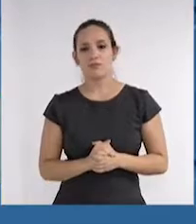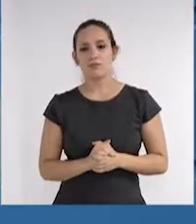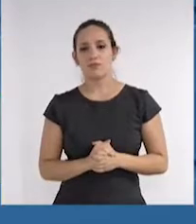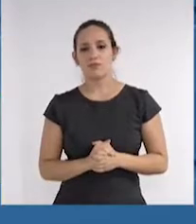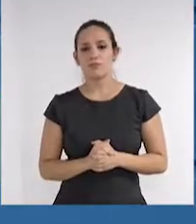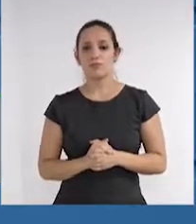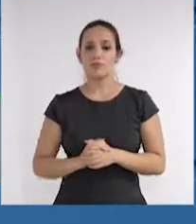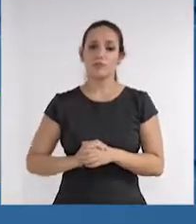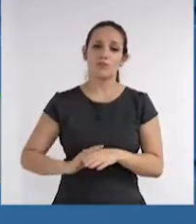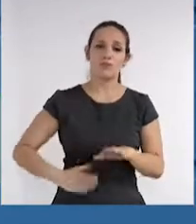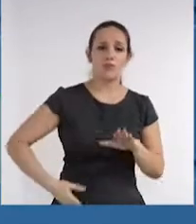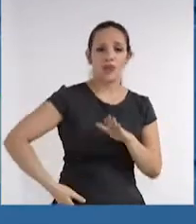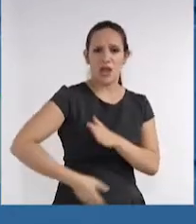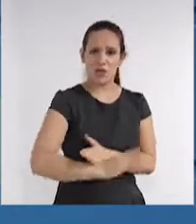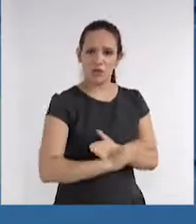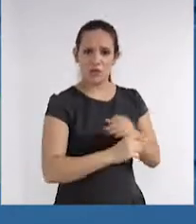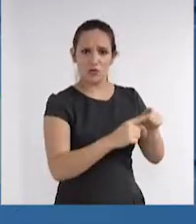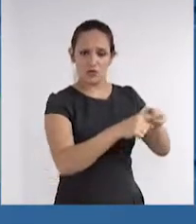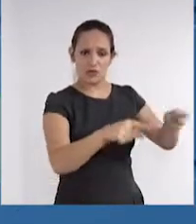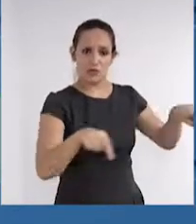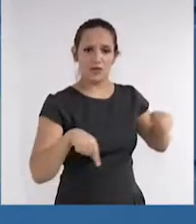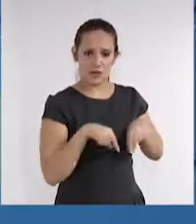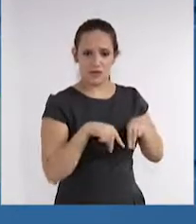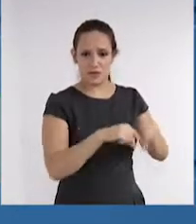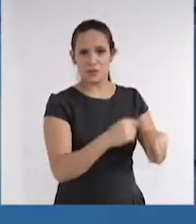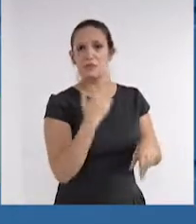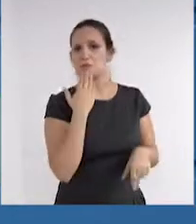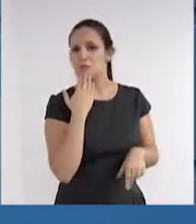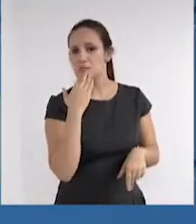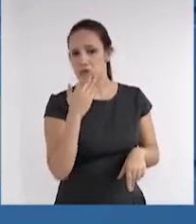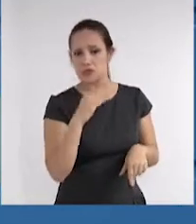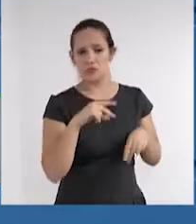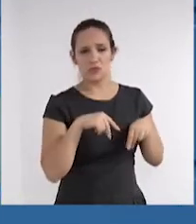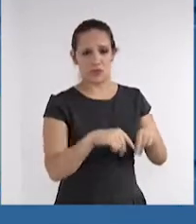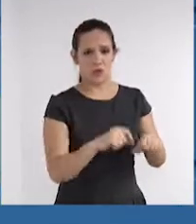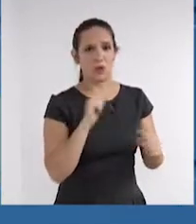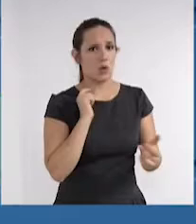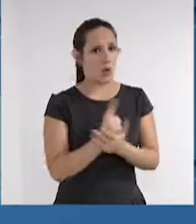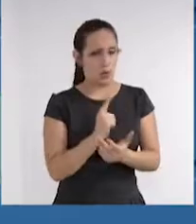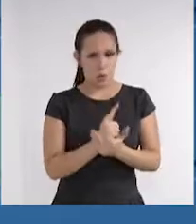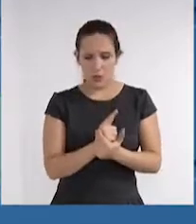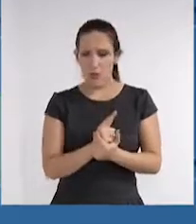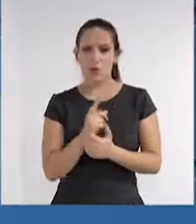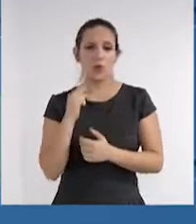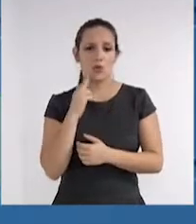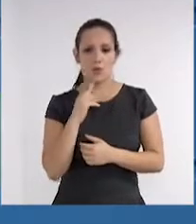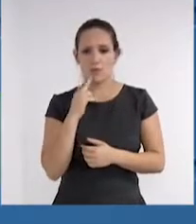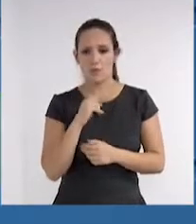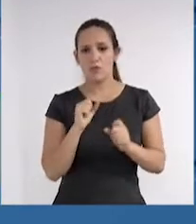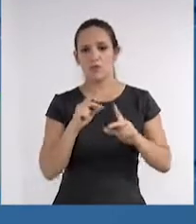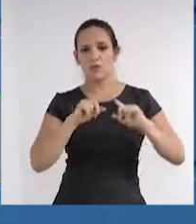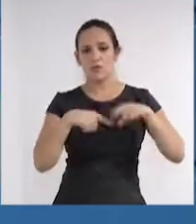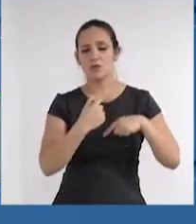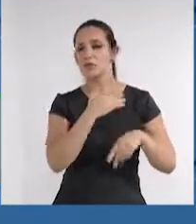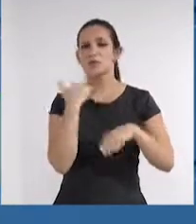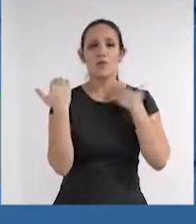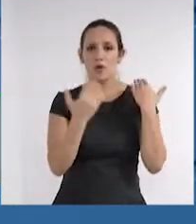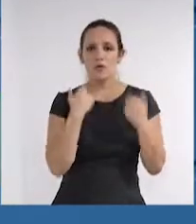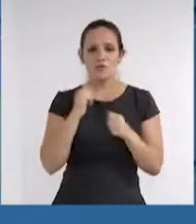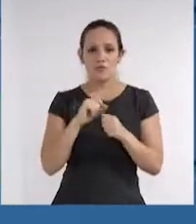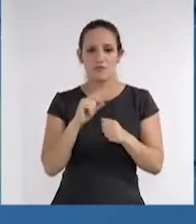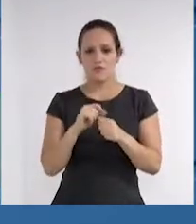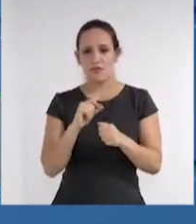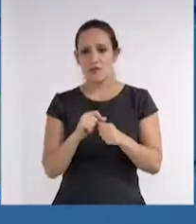Entrou numa terra, requereu a terra como qualquer cidadão, comprou do Estado como qualquer cidadão, morreu, fez um inventário